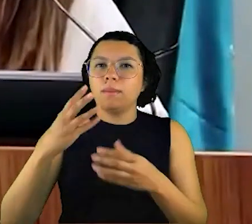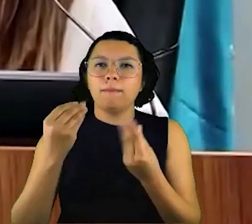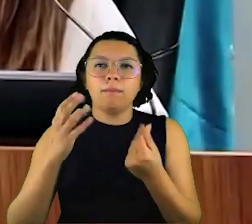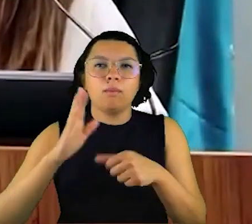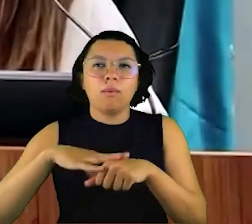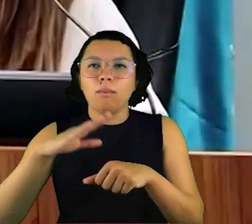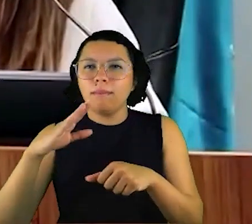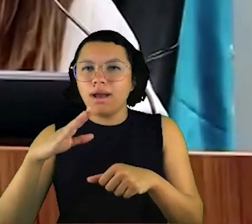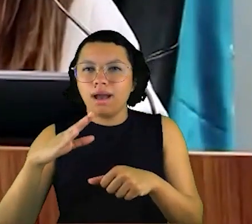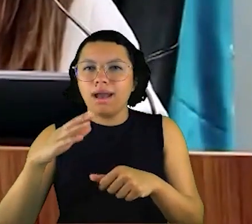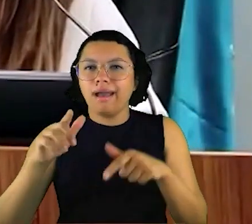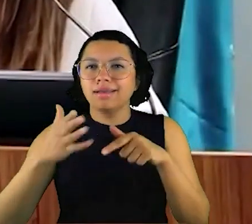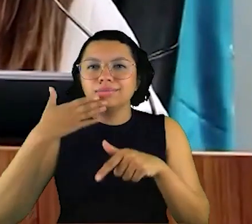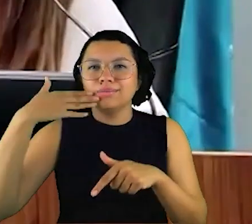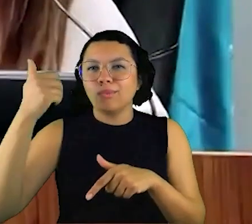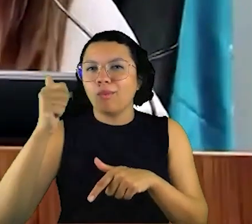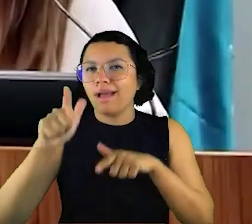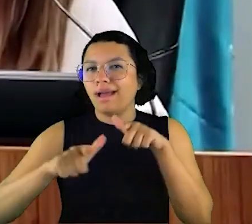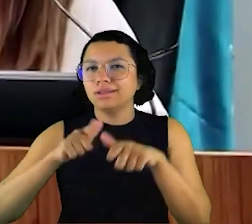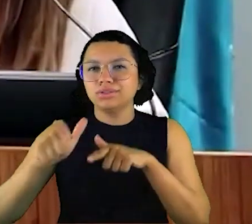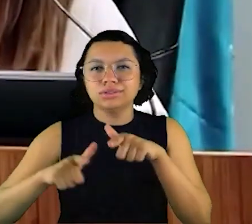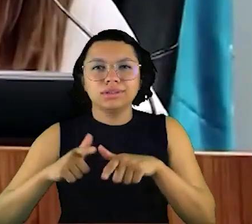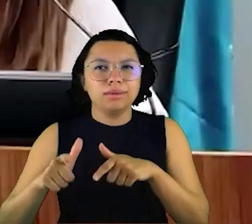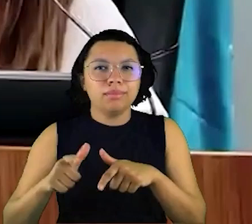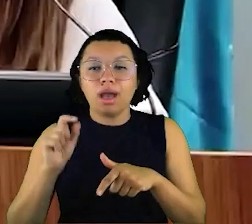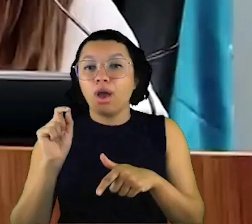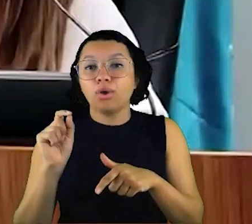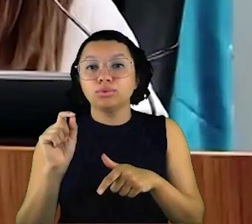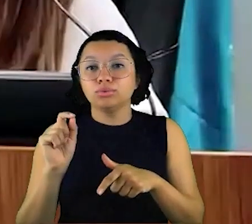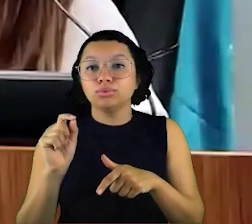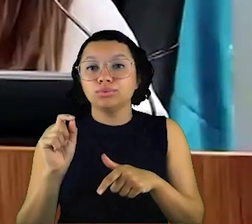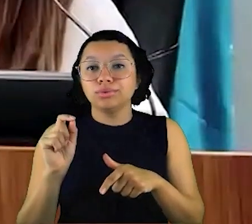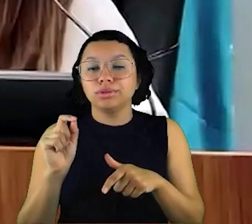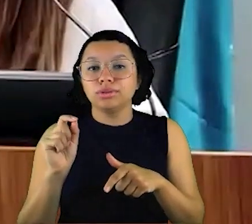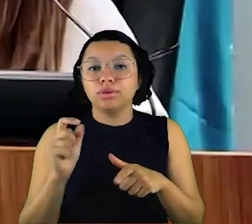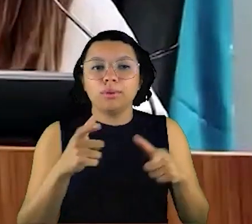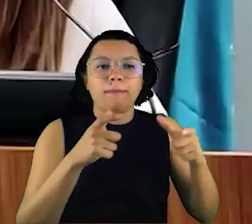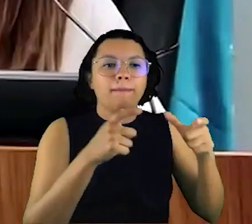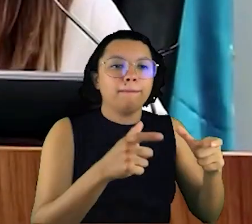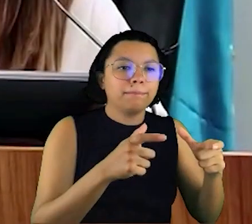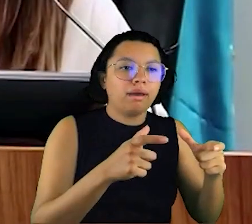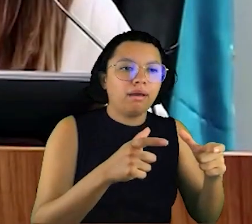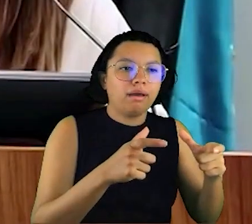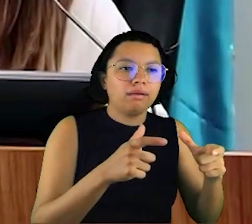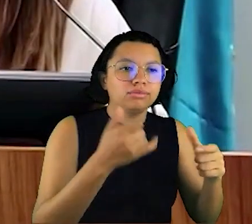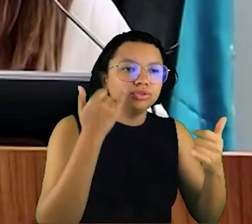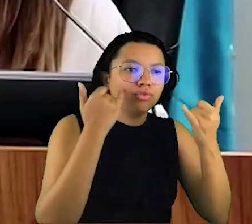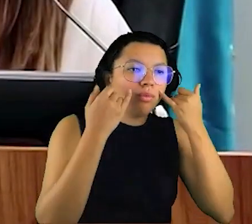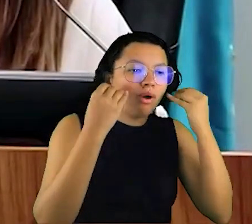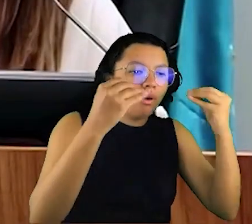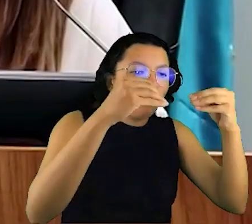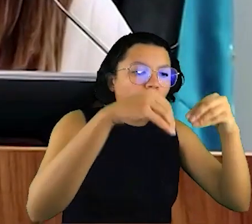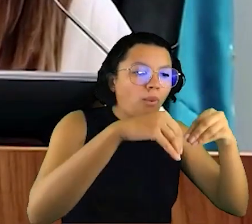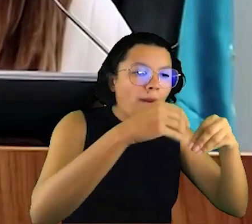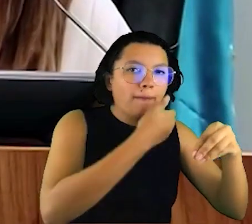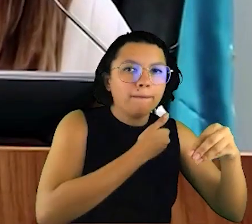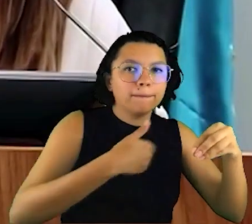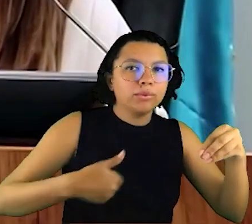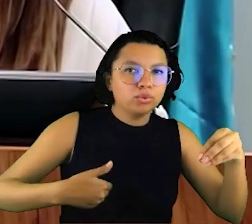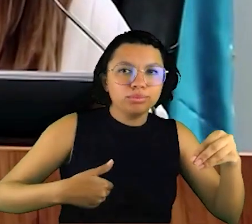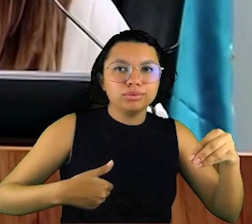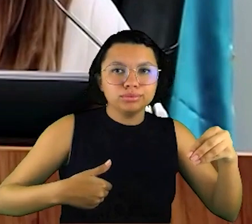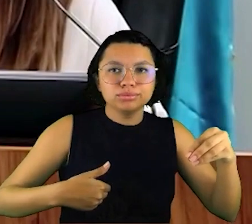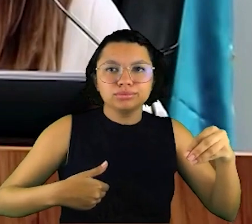mais eficiente do que determinados bancos de dados públicos,